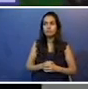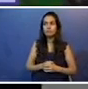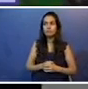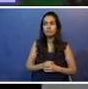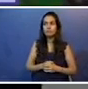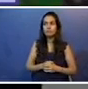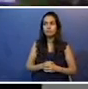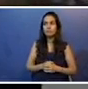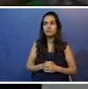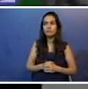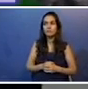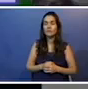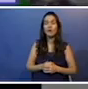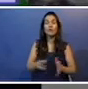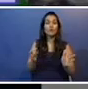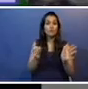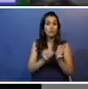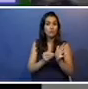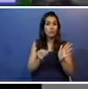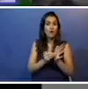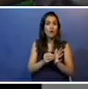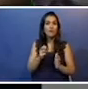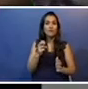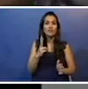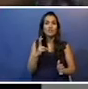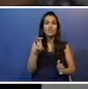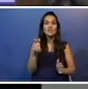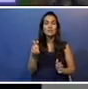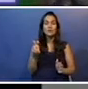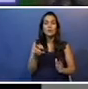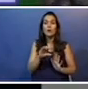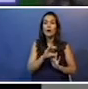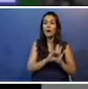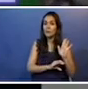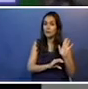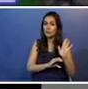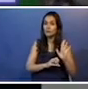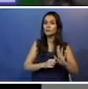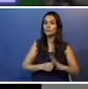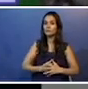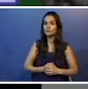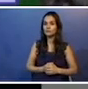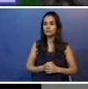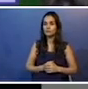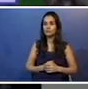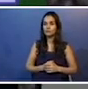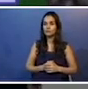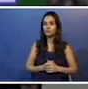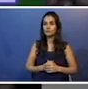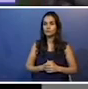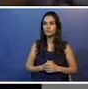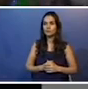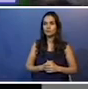sei responder. Olha lá, faltam 25 capítulos.